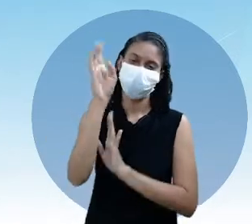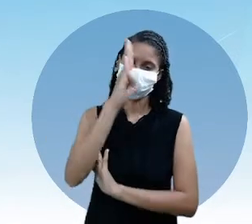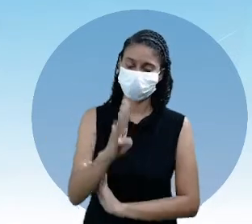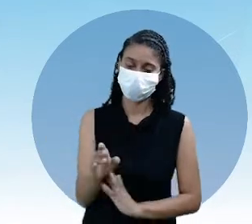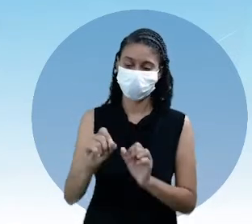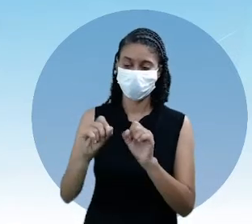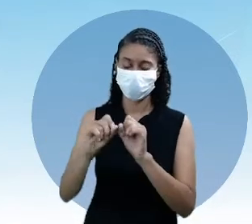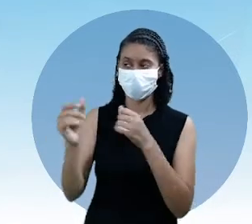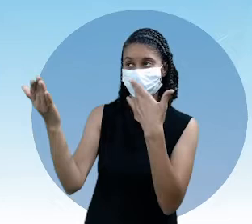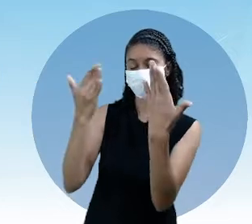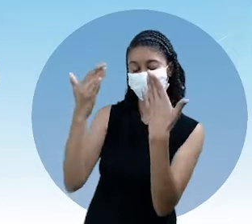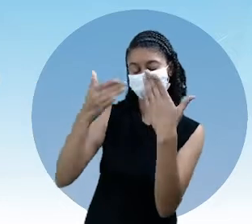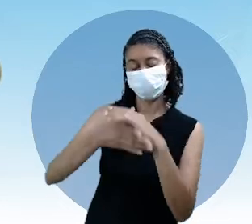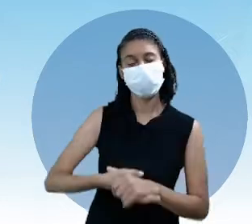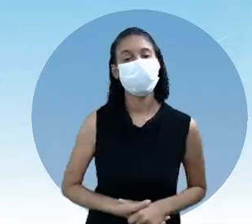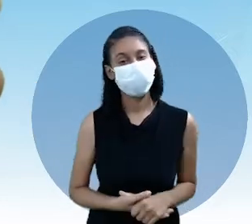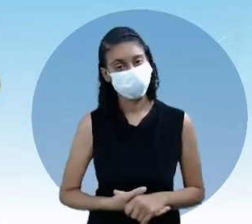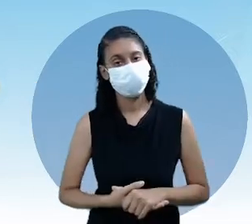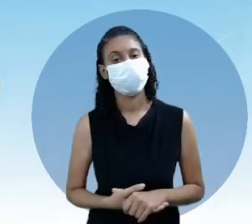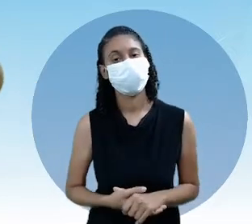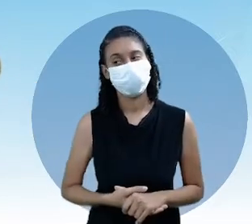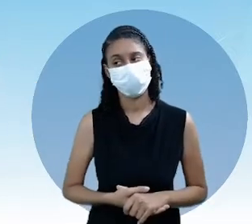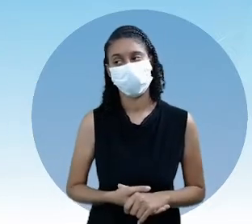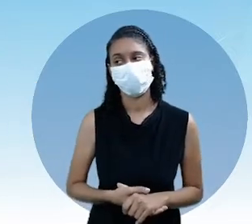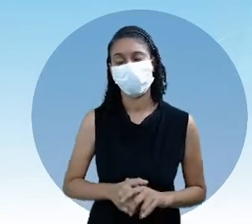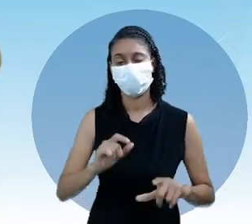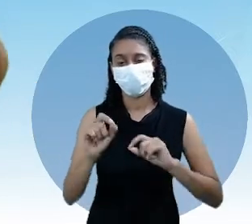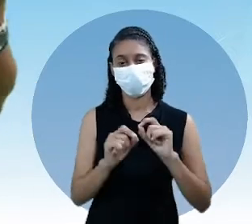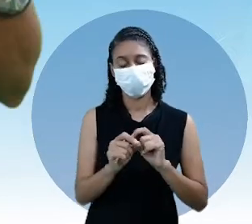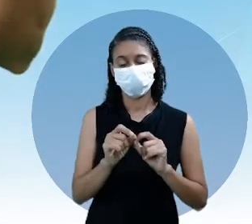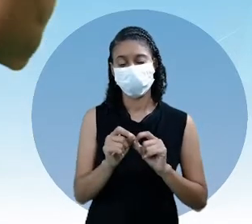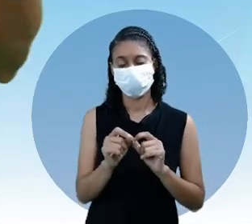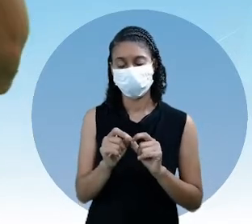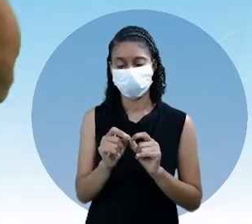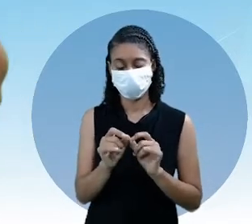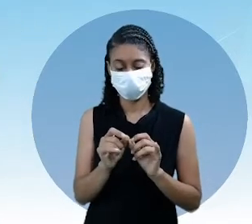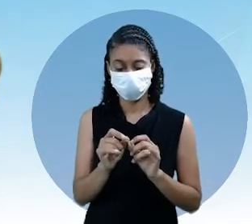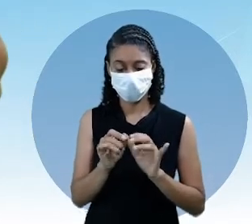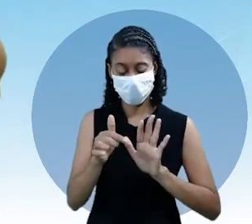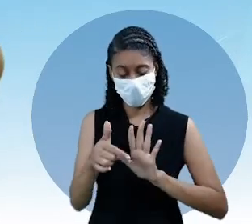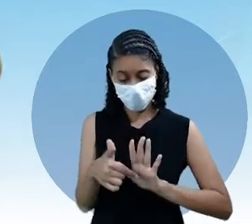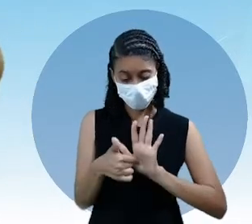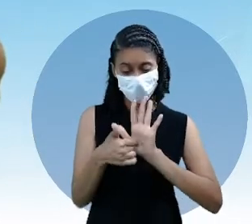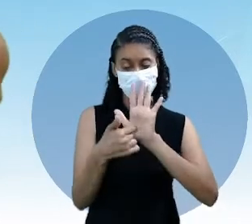fazer comparações, é você, de certa forma, atenuar as